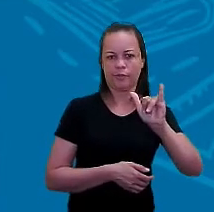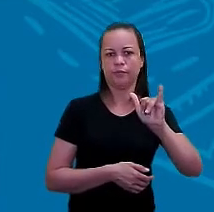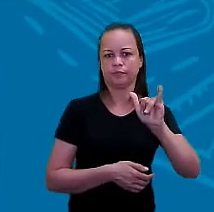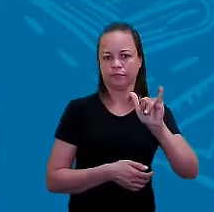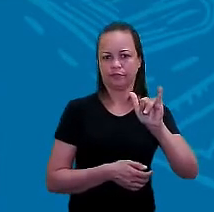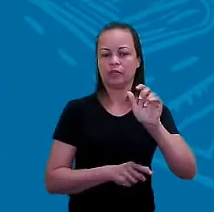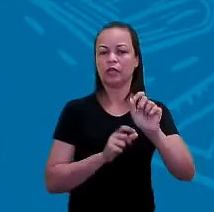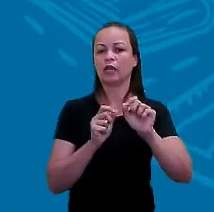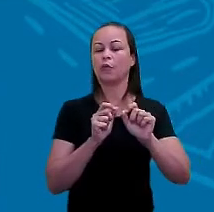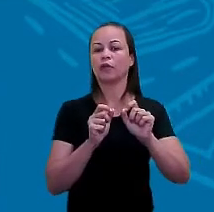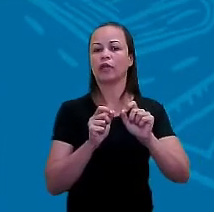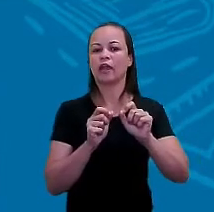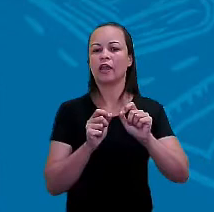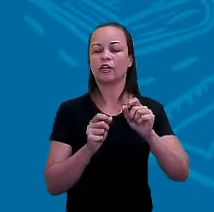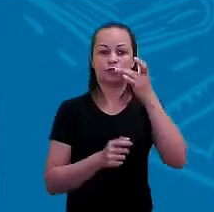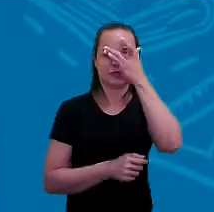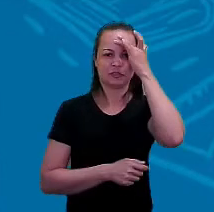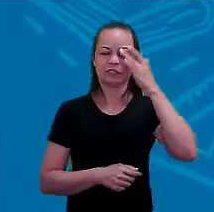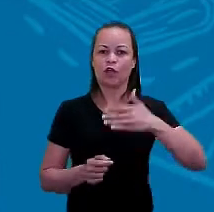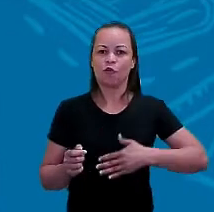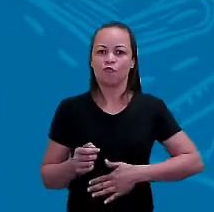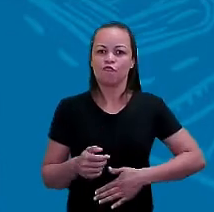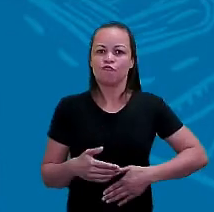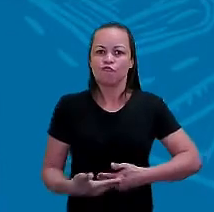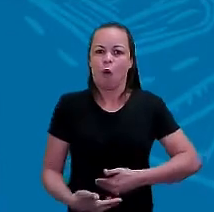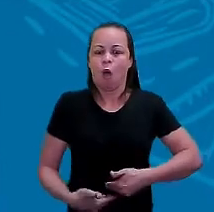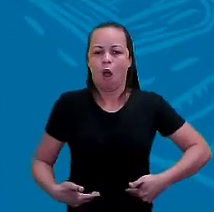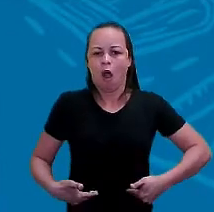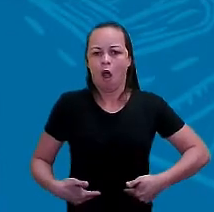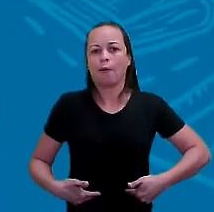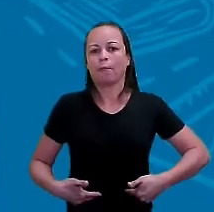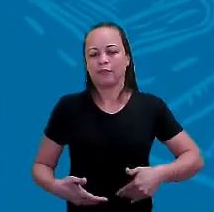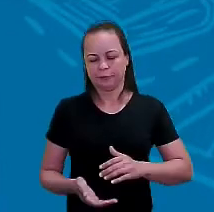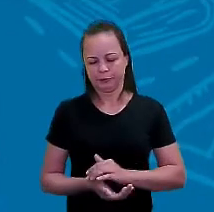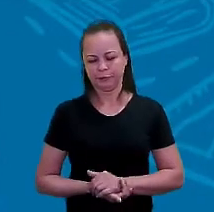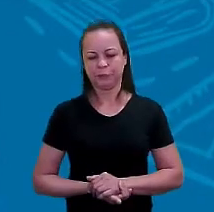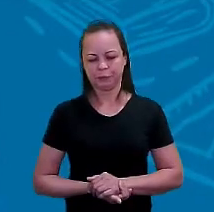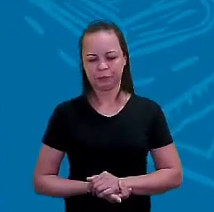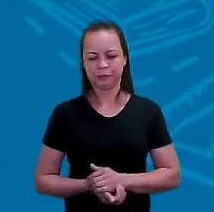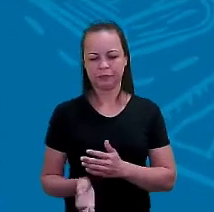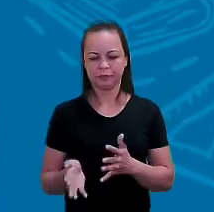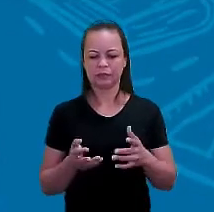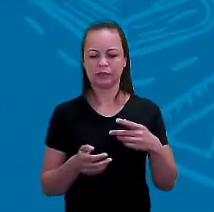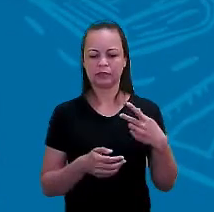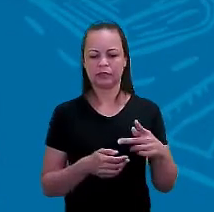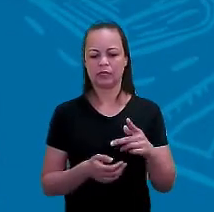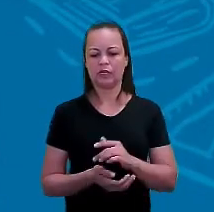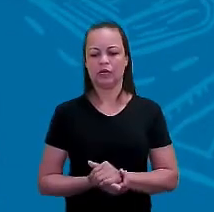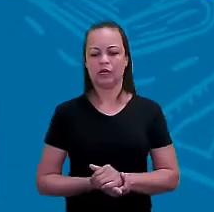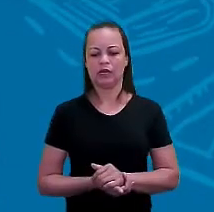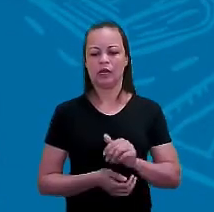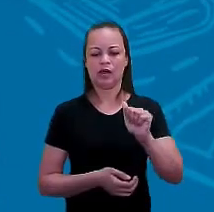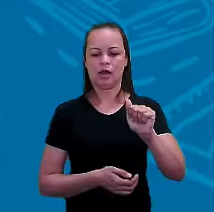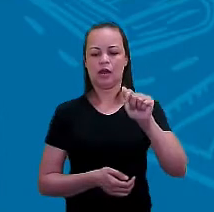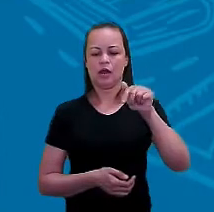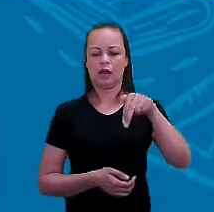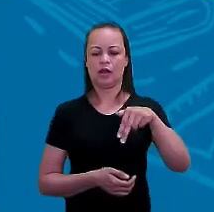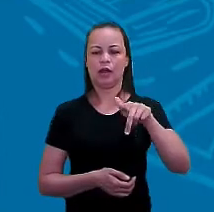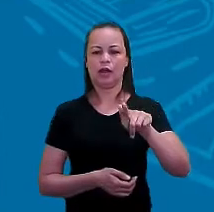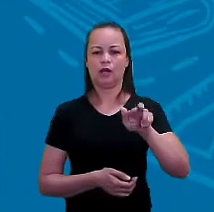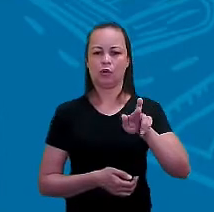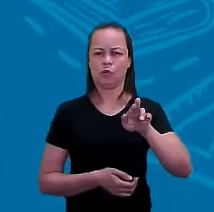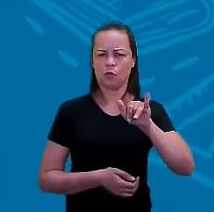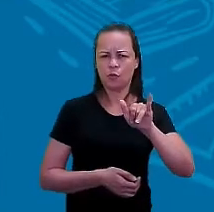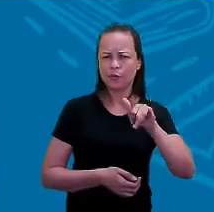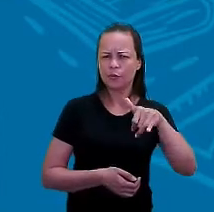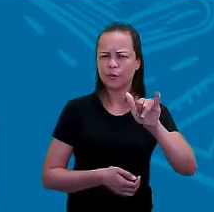é faminto, tá? Angry, you very angry, angry é, tá, com